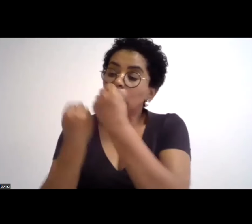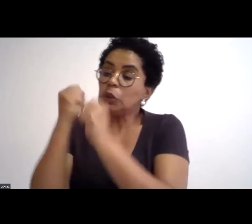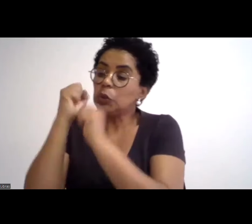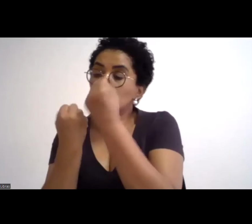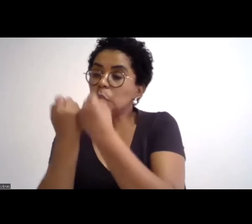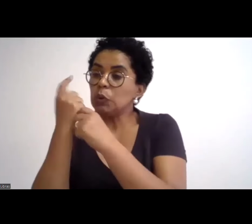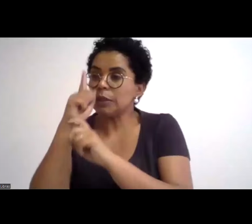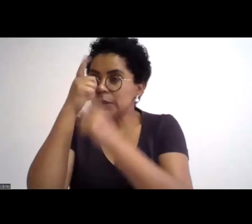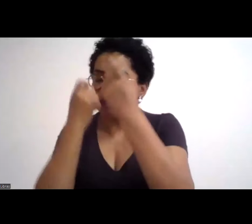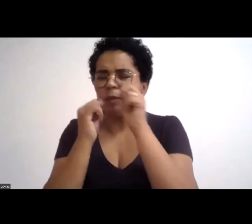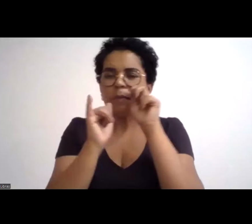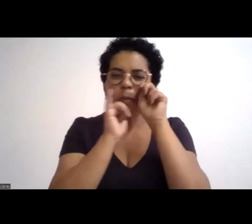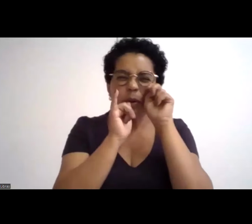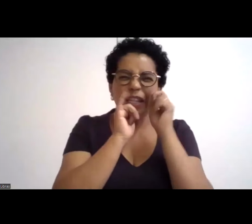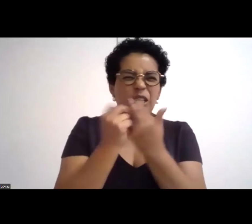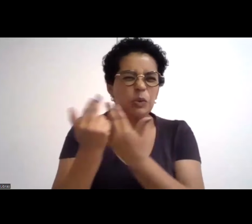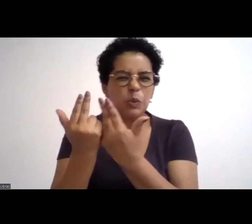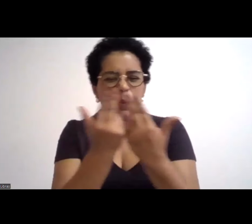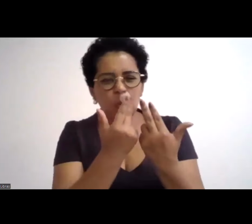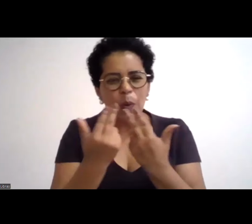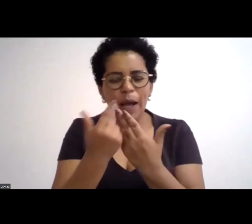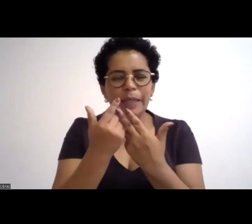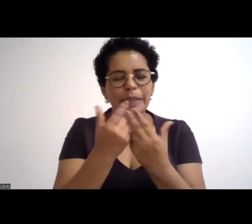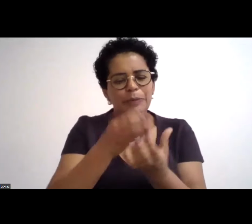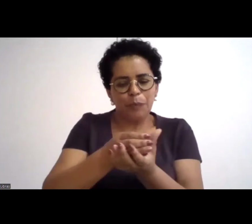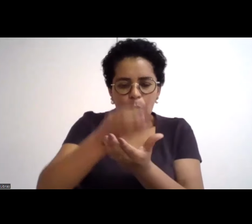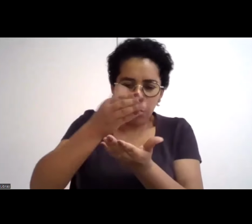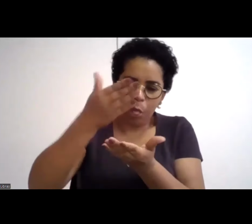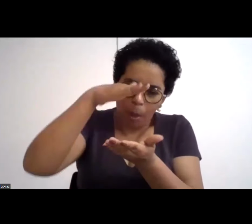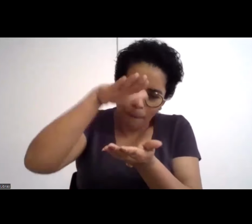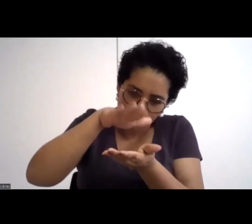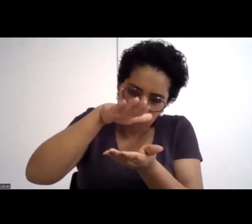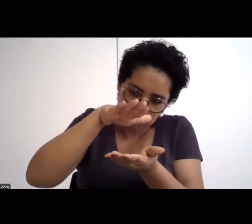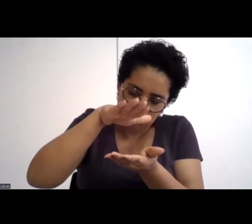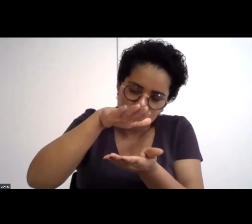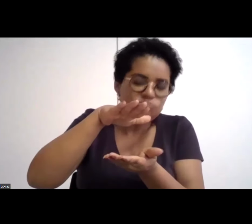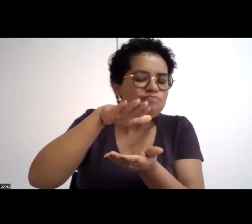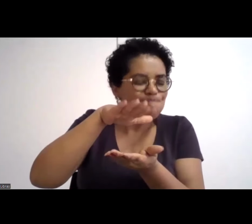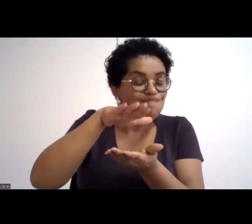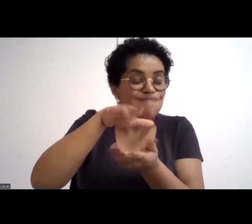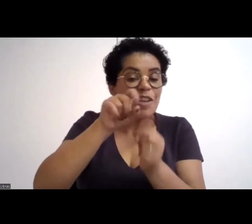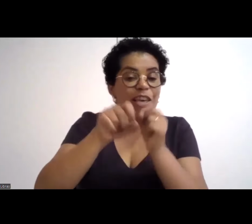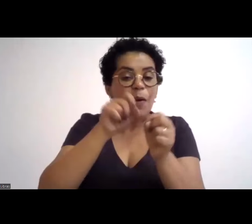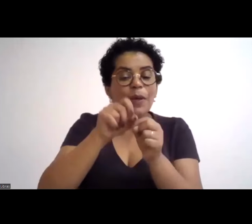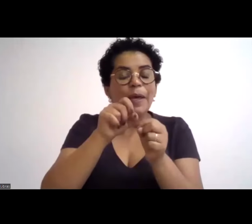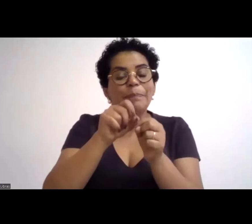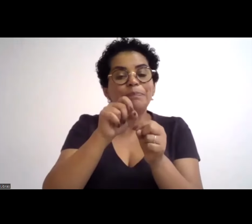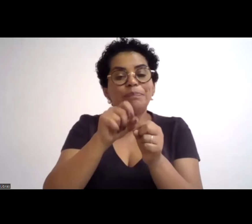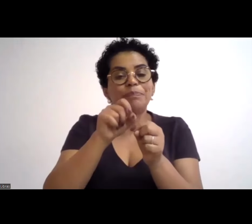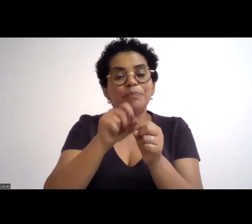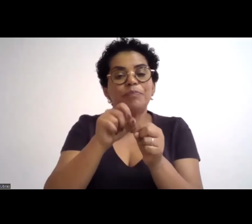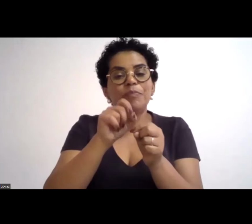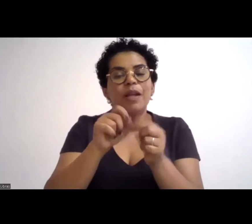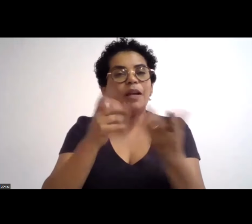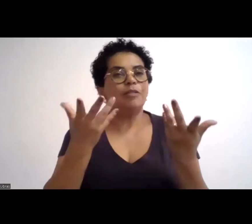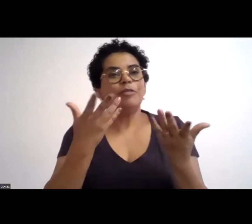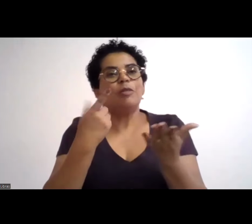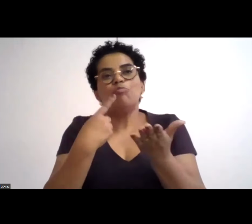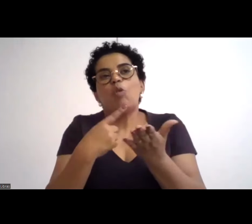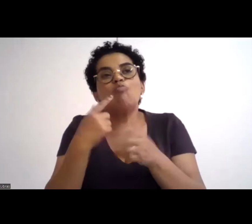modelos hegemônicos, de produtos enlatados, que são absolutamente, digamos assim, pouco comprometidos